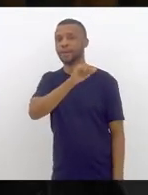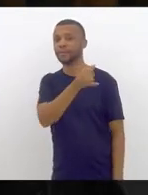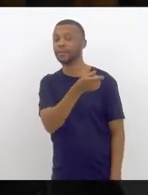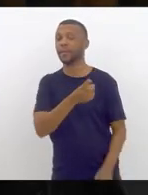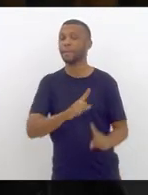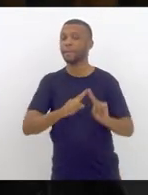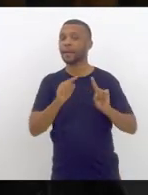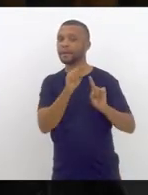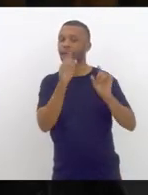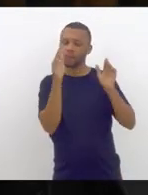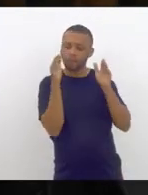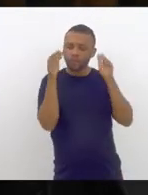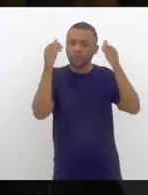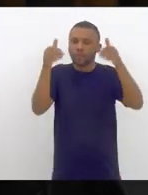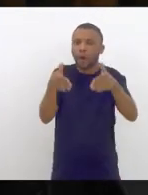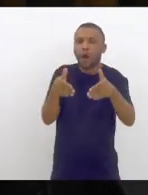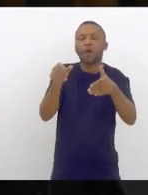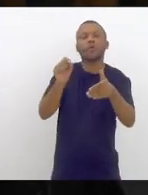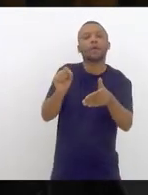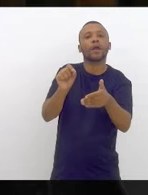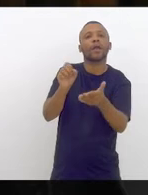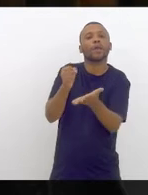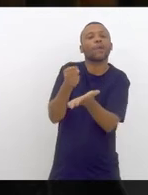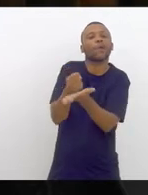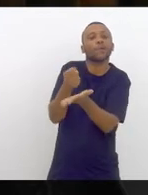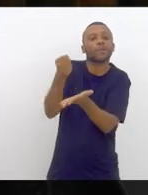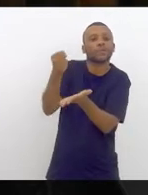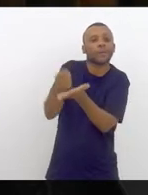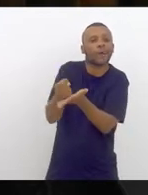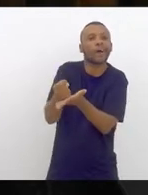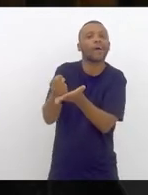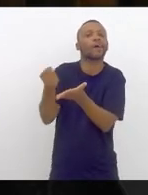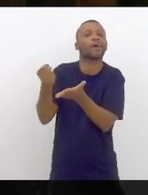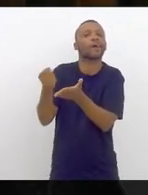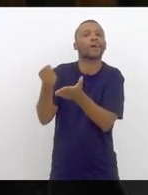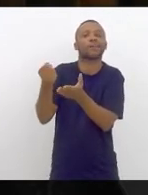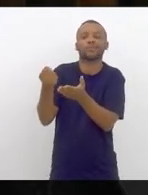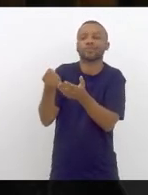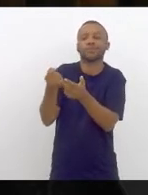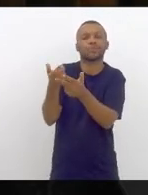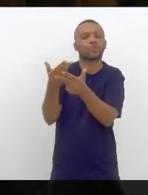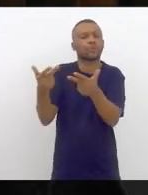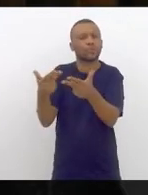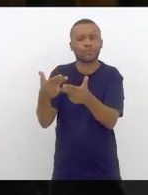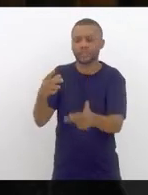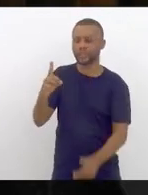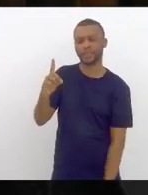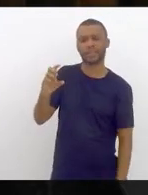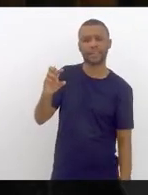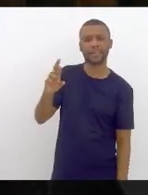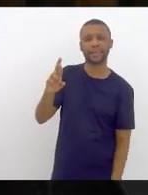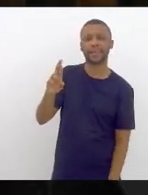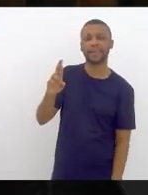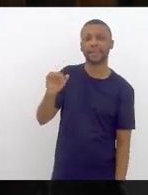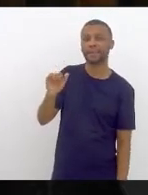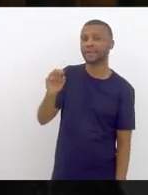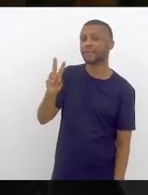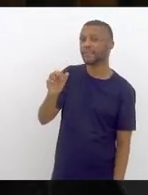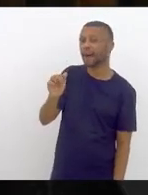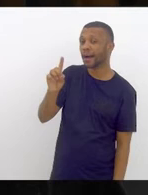especializou em contratações de derivativos e não